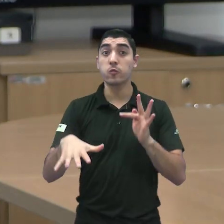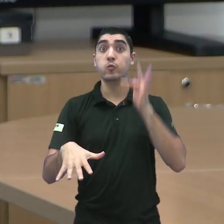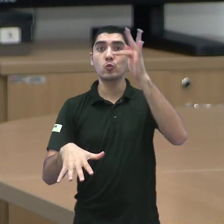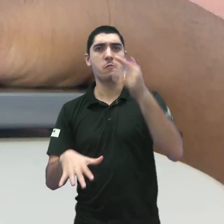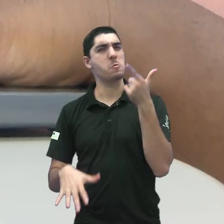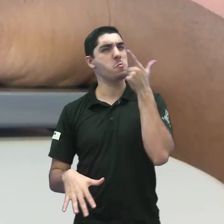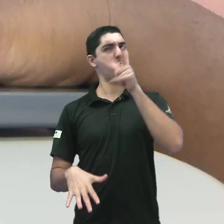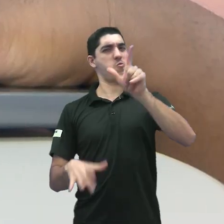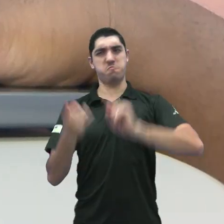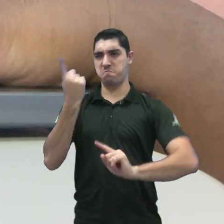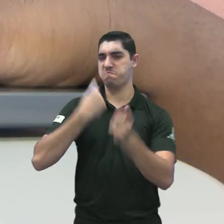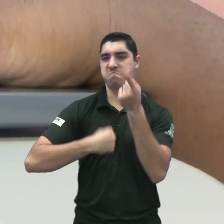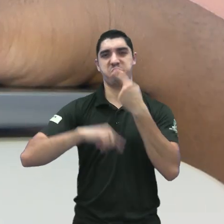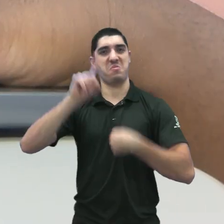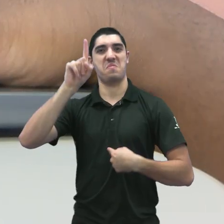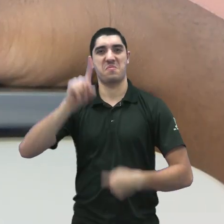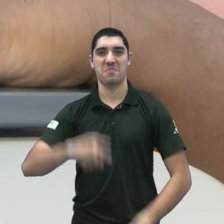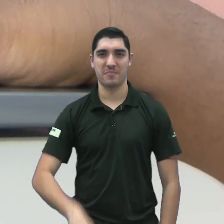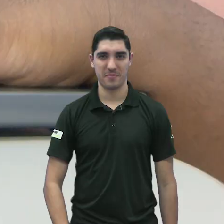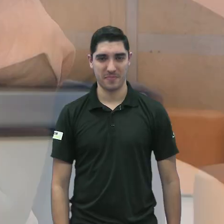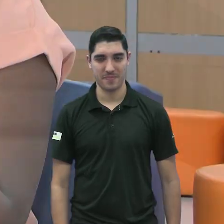gente colhe, né, todos os frutos.